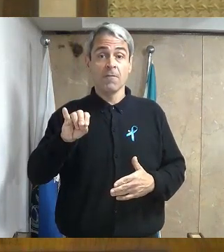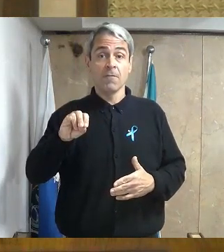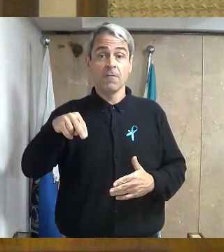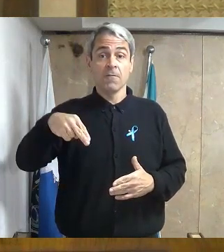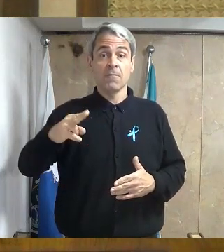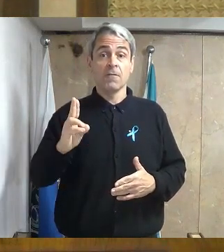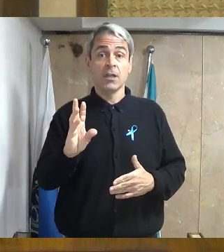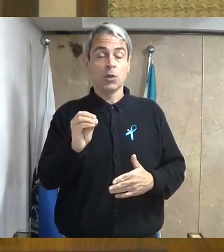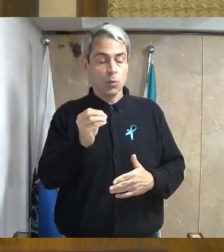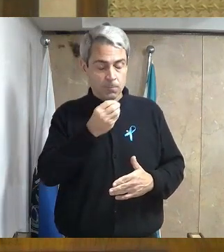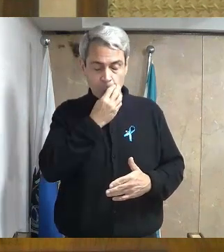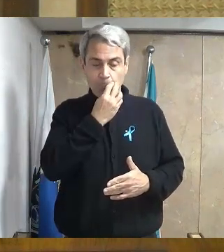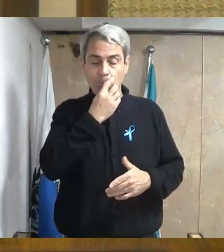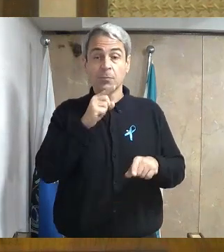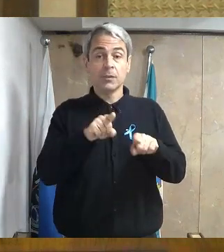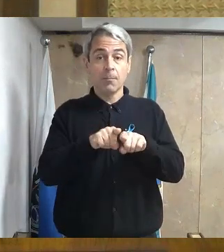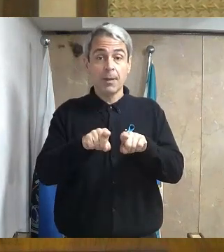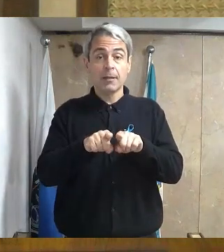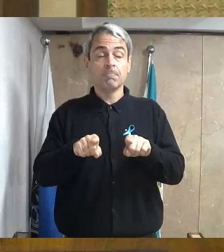mandar aqui